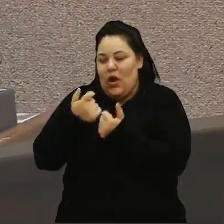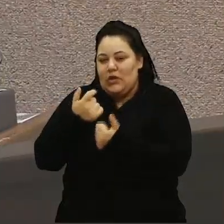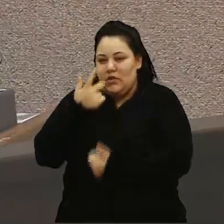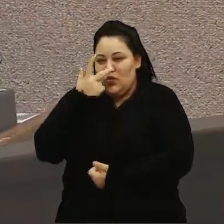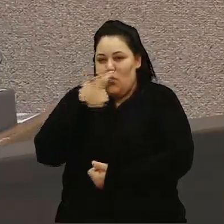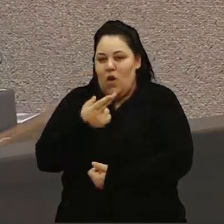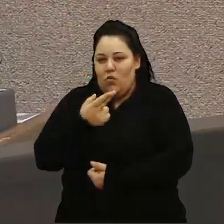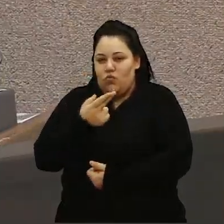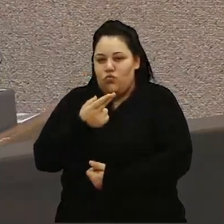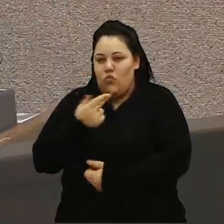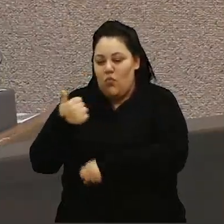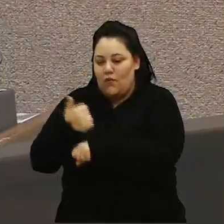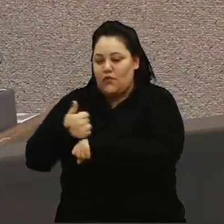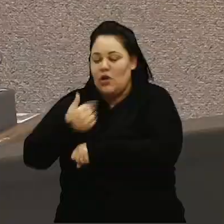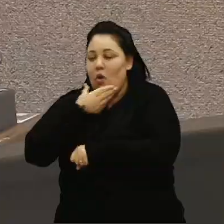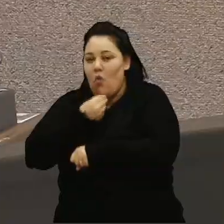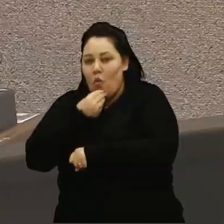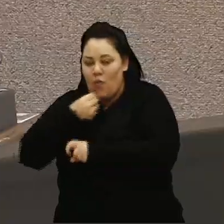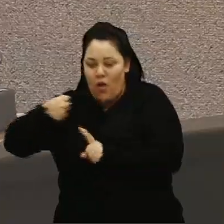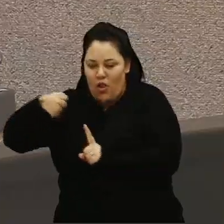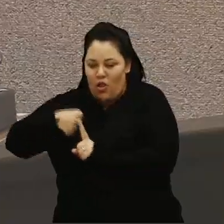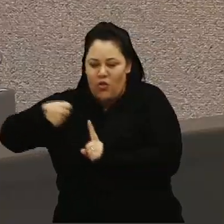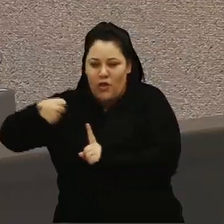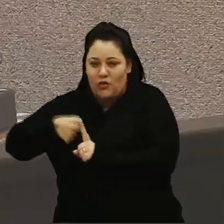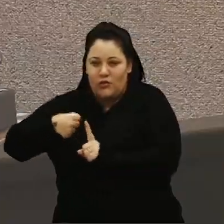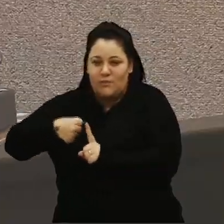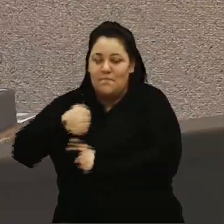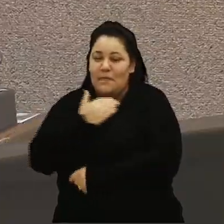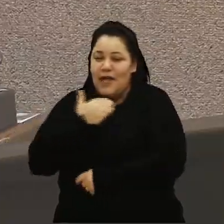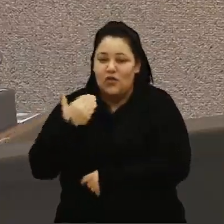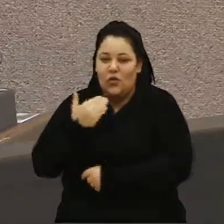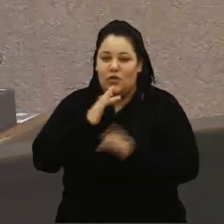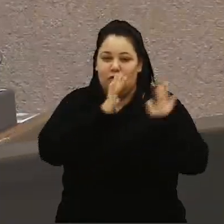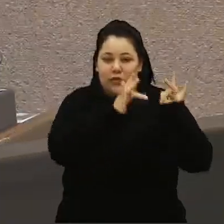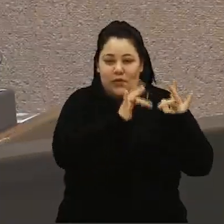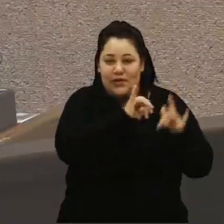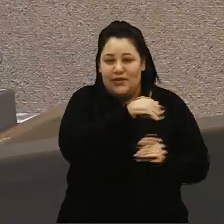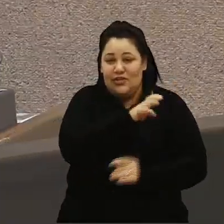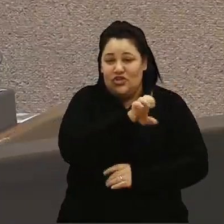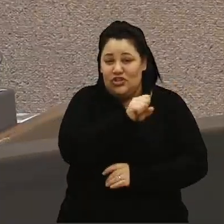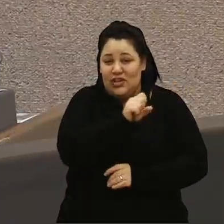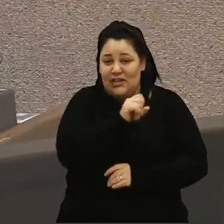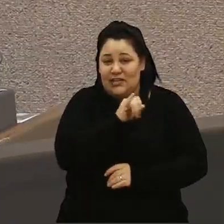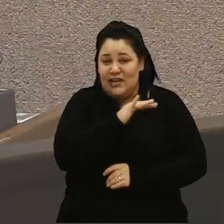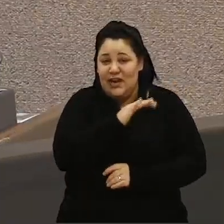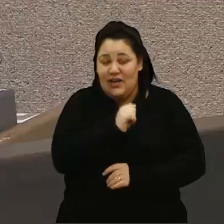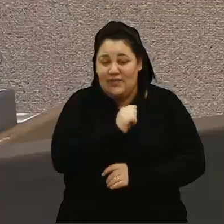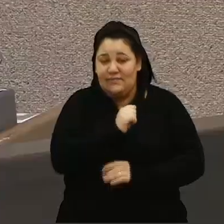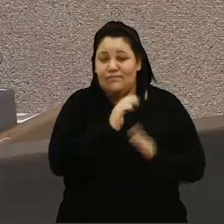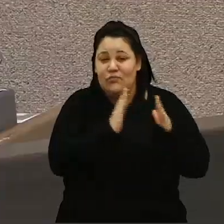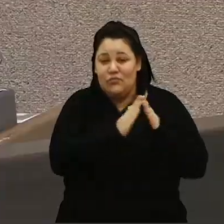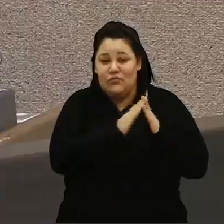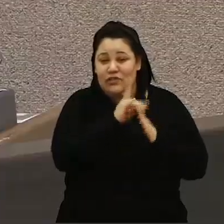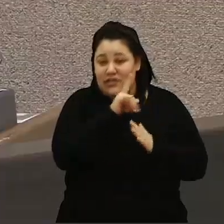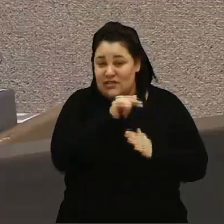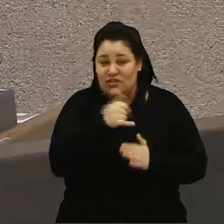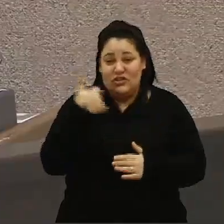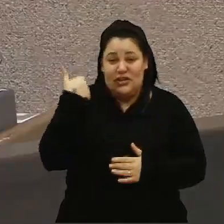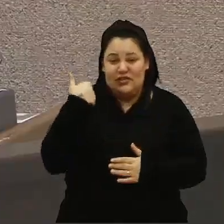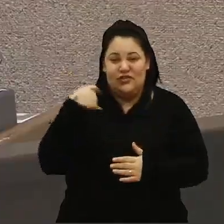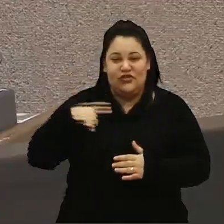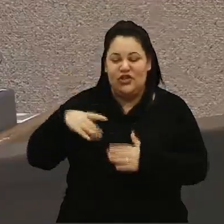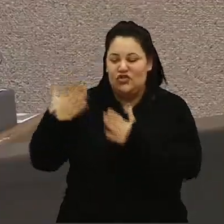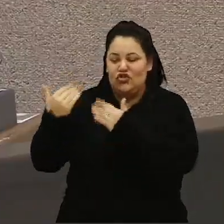lutador que matou a namorada, a Jéssica, de apenas 17 anos, moradora lá do bairro Fátima, que tinha toda